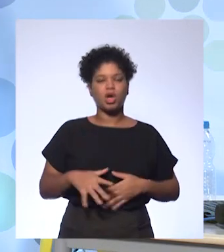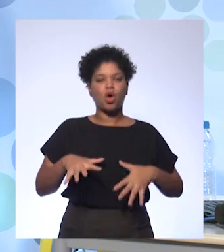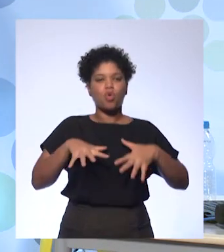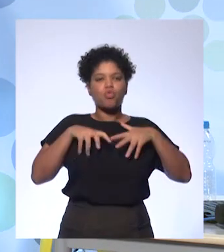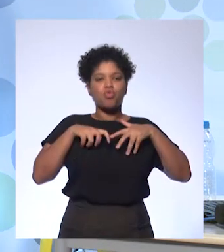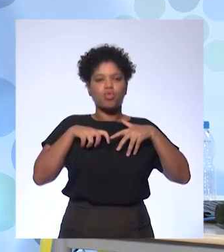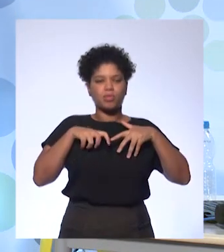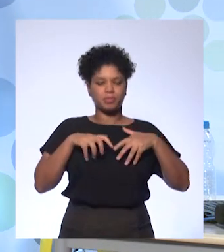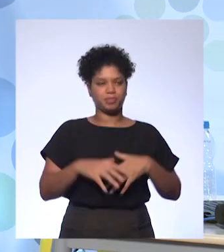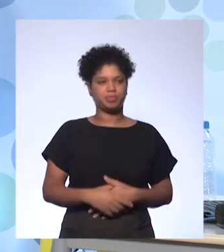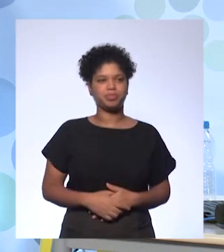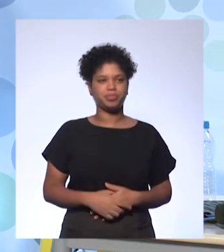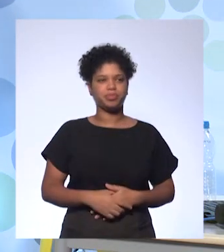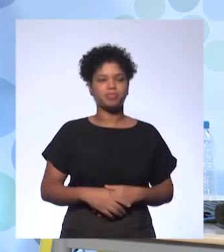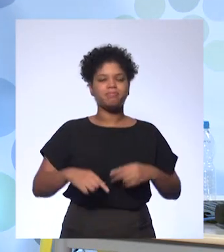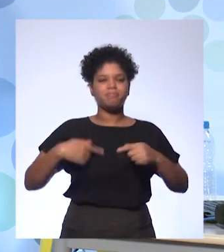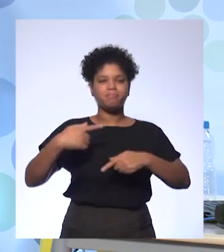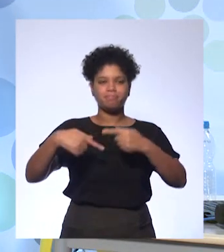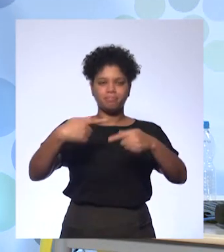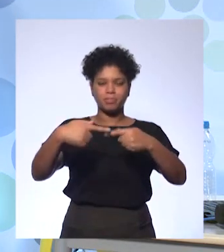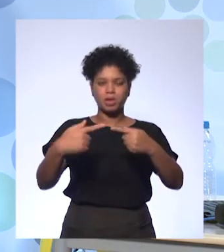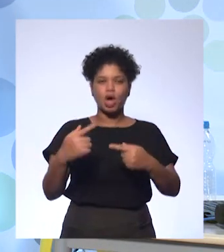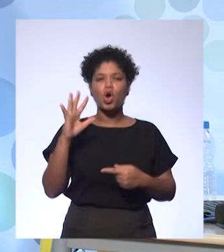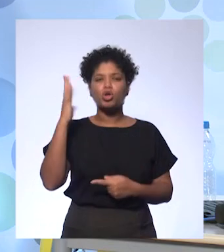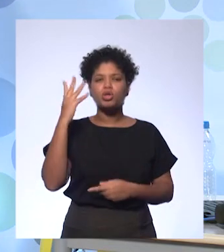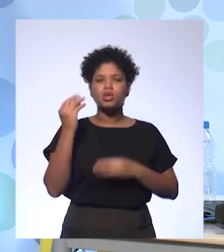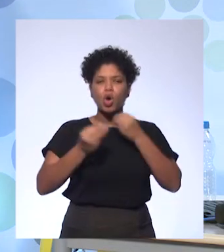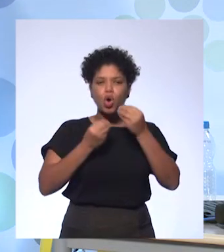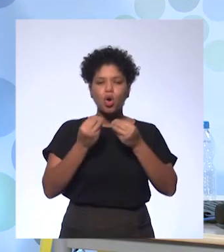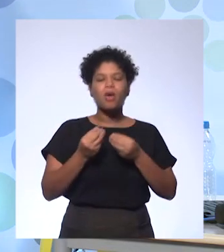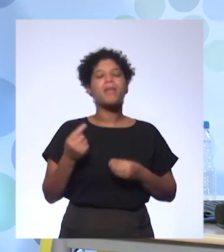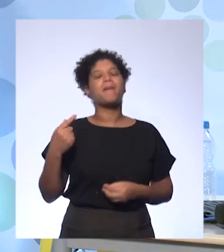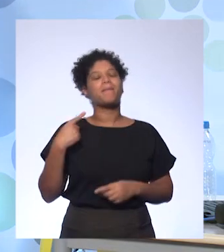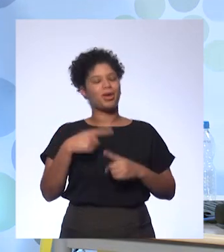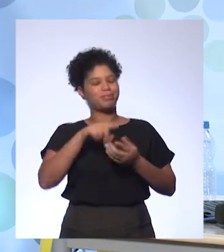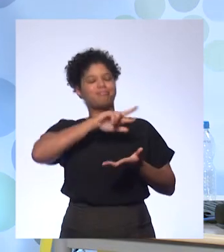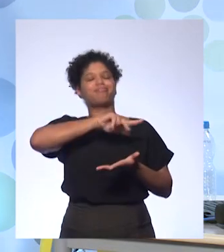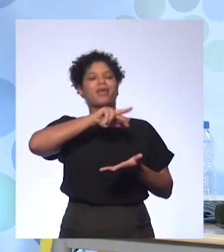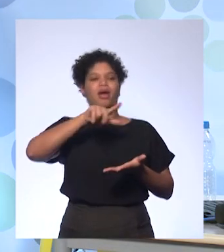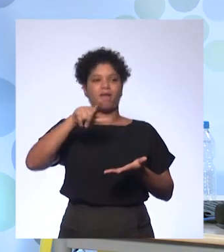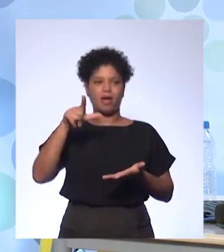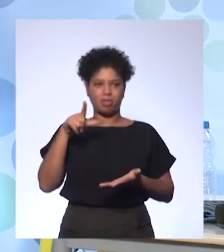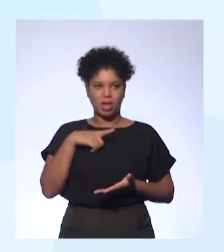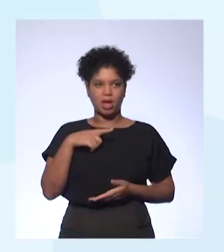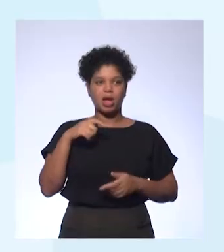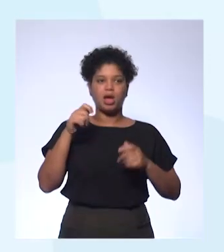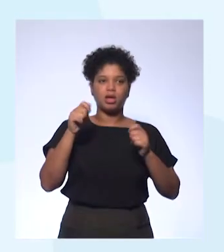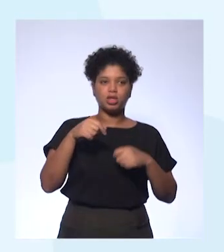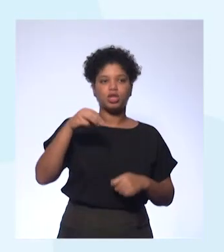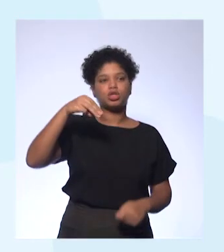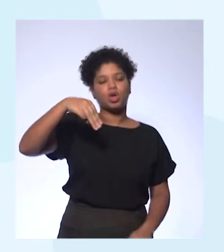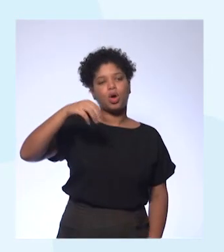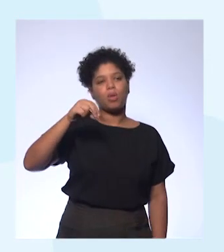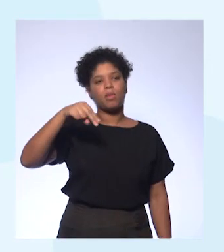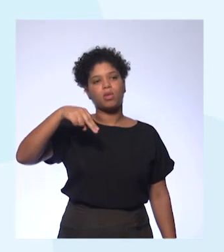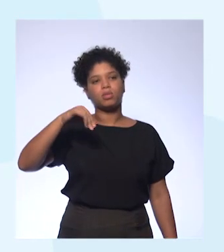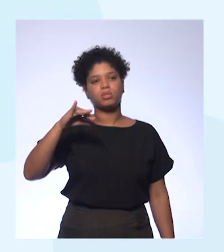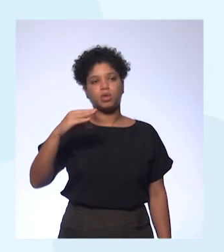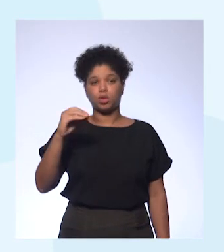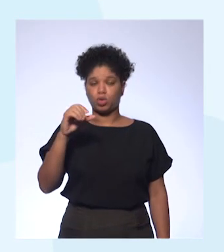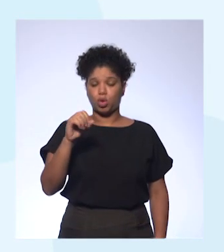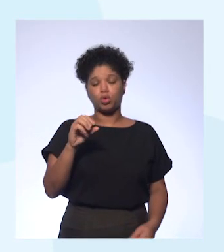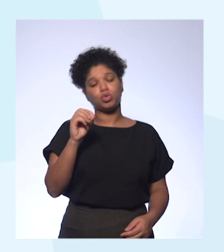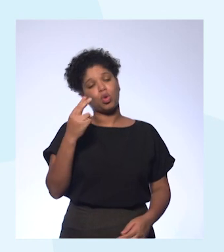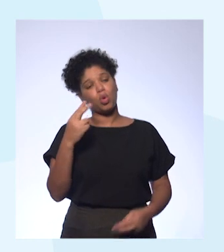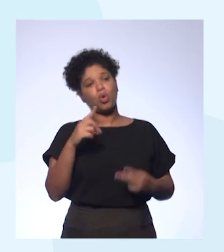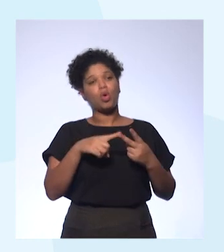A reprodução nesse grupo também, né, como eles são muito diversos, a gente tem aí, pode ser monóicos, podem ser